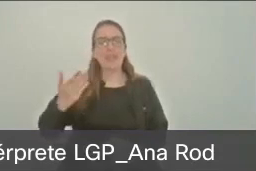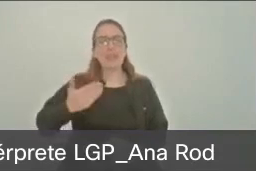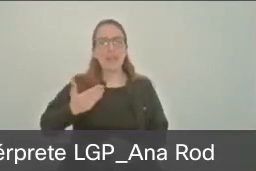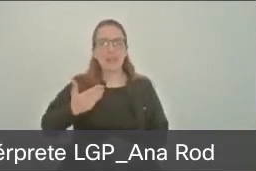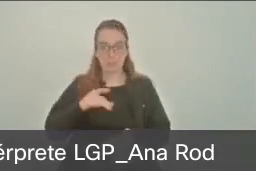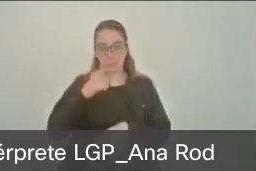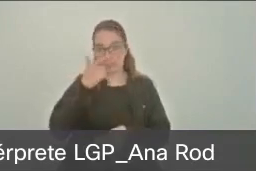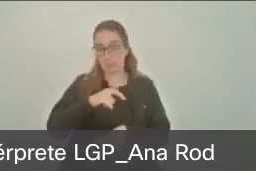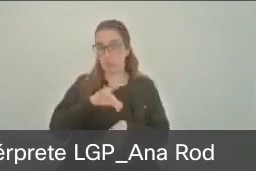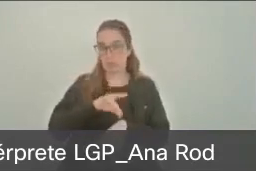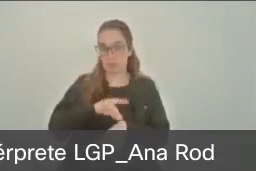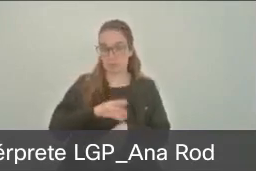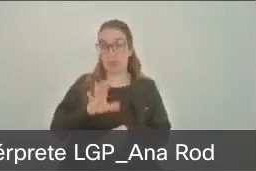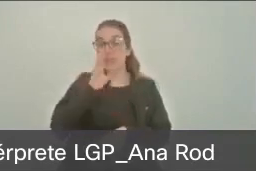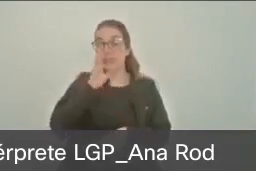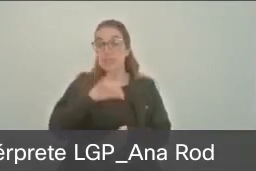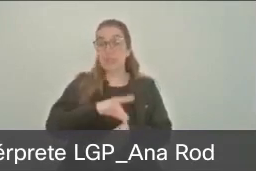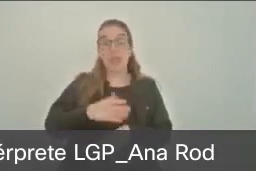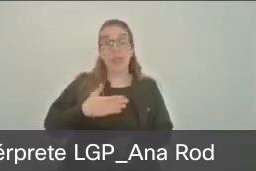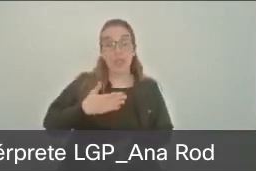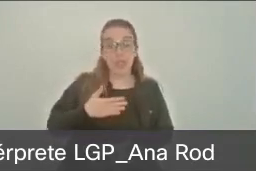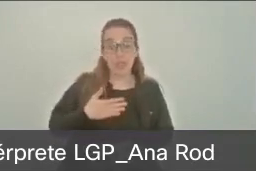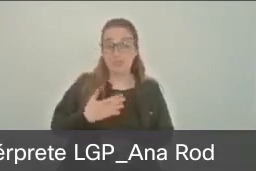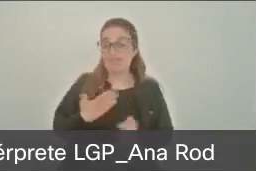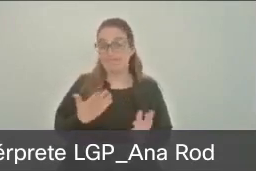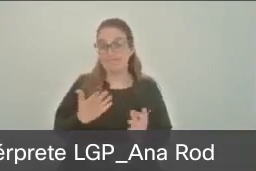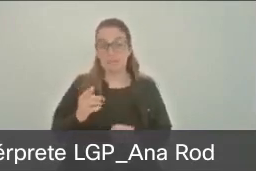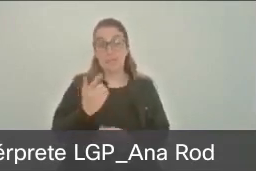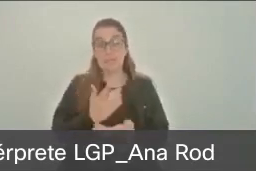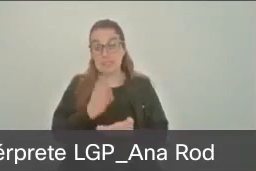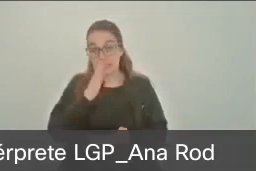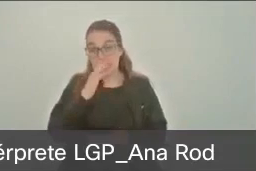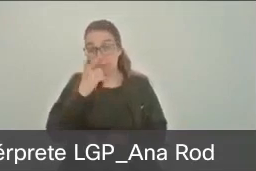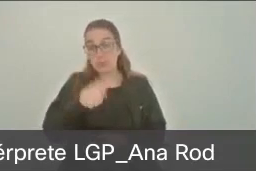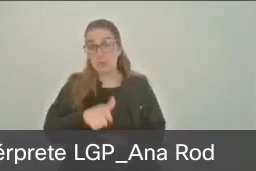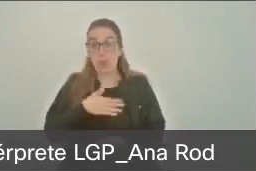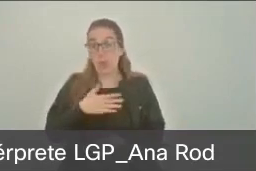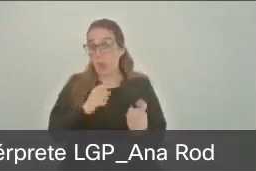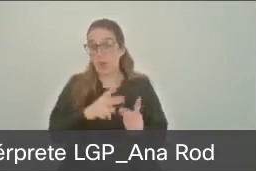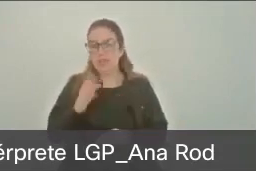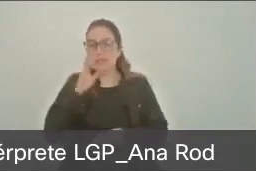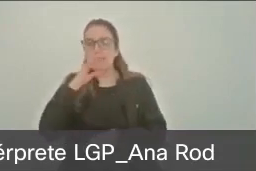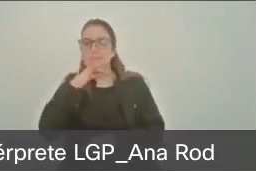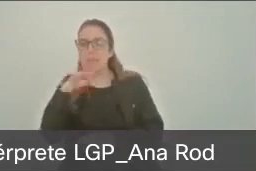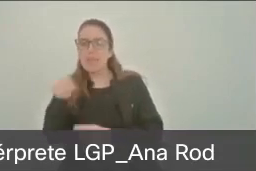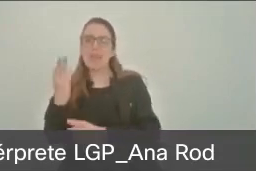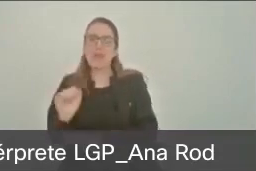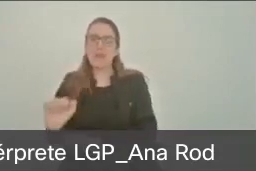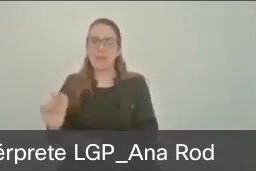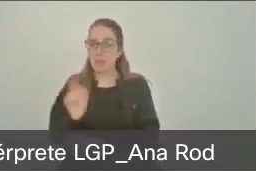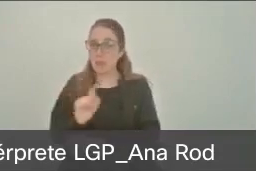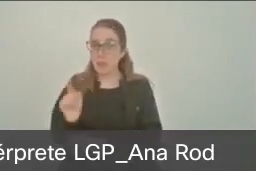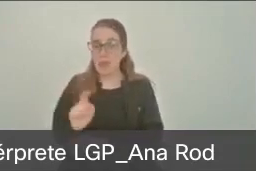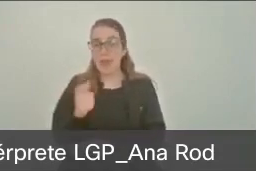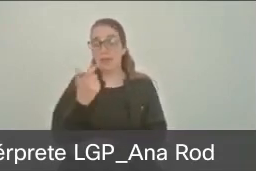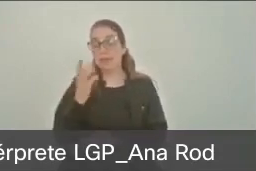acompanhado se e quando o desejar, e não o direito do familiar ou da pessoa próxima a estar presente no curso da prestação de